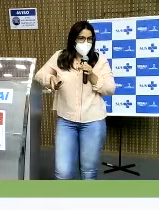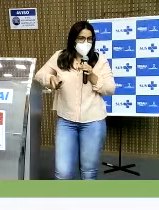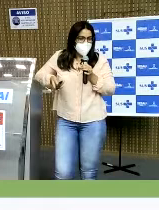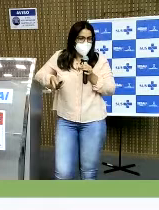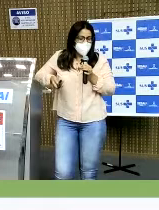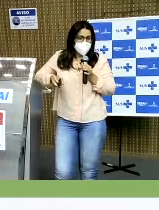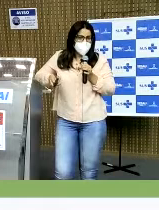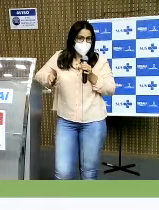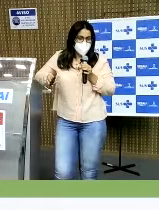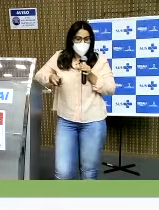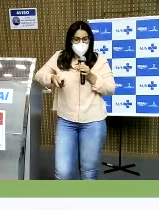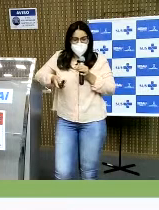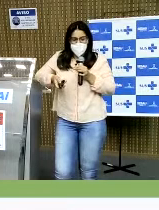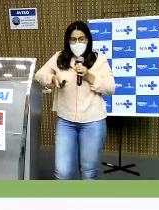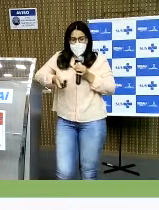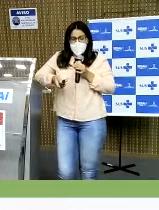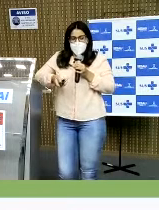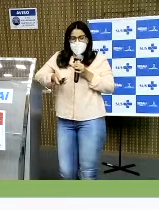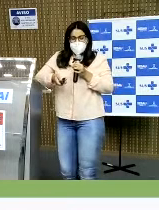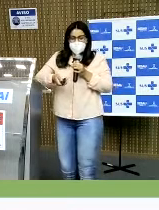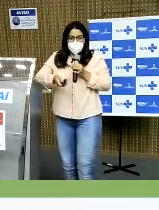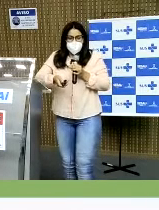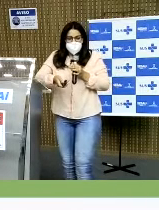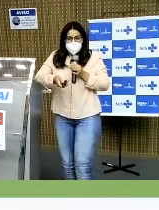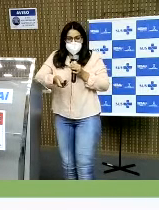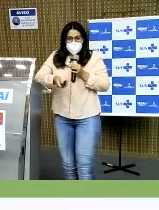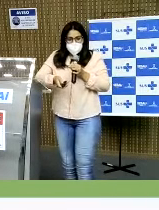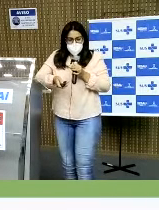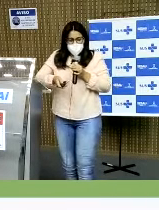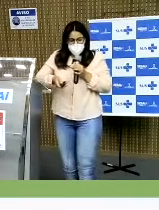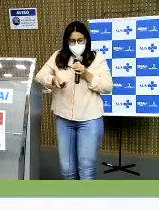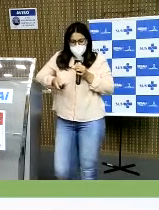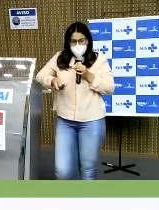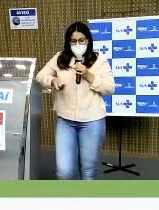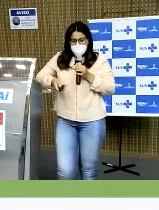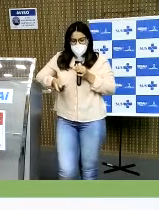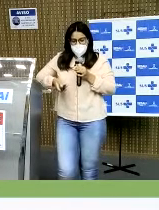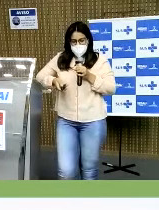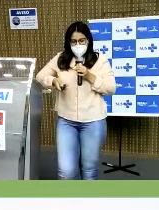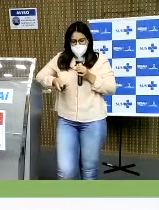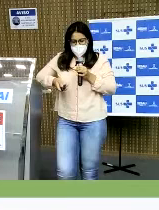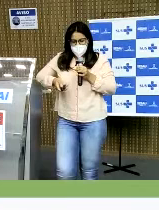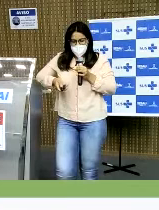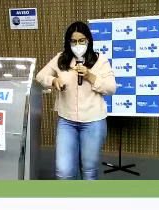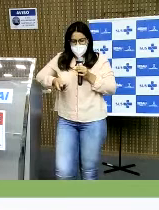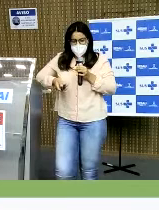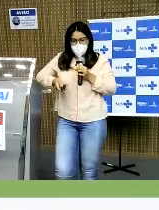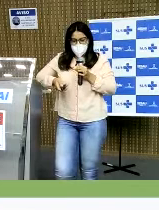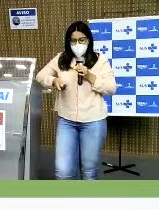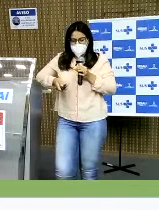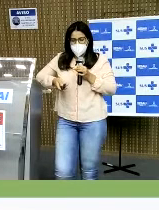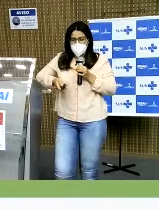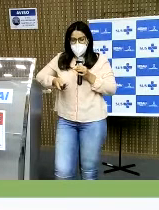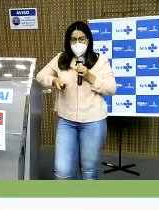100% examinado, né? Os indicadores de hanseníase. Nos casos de